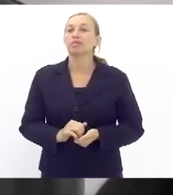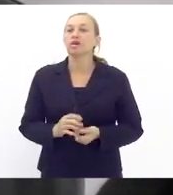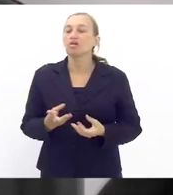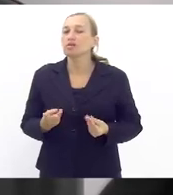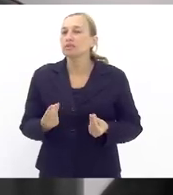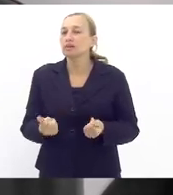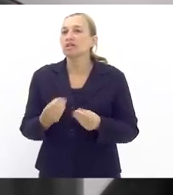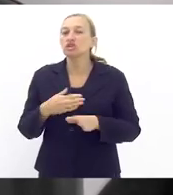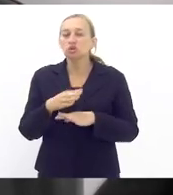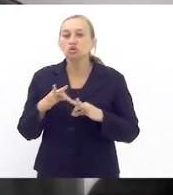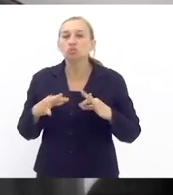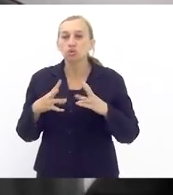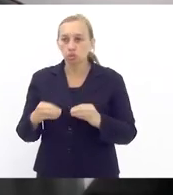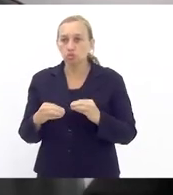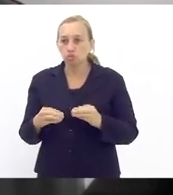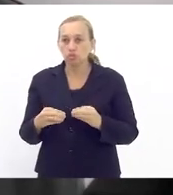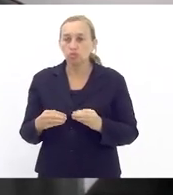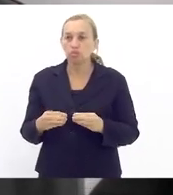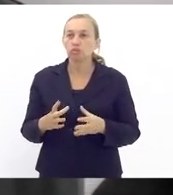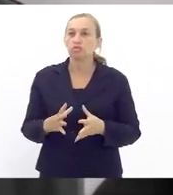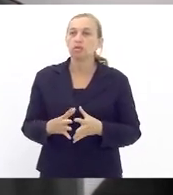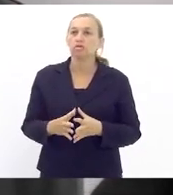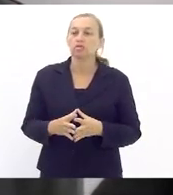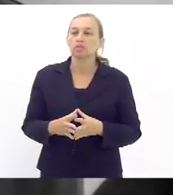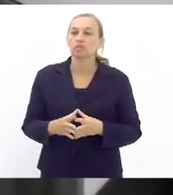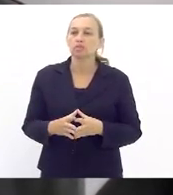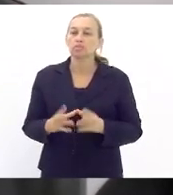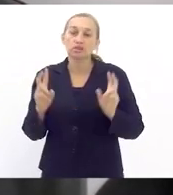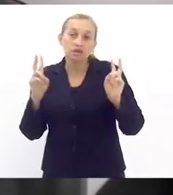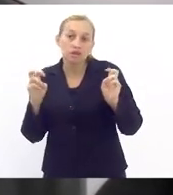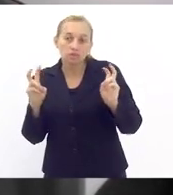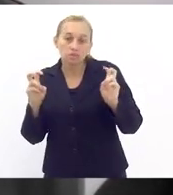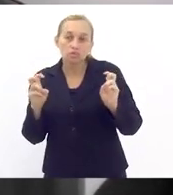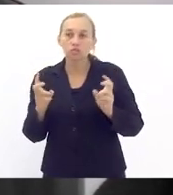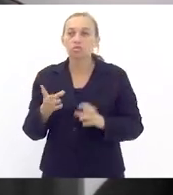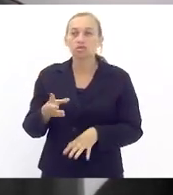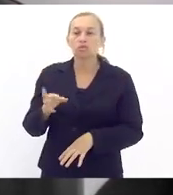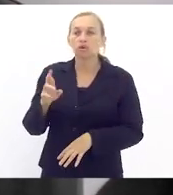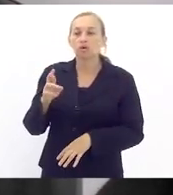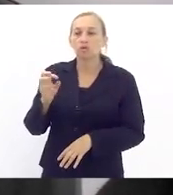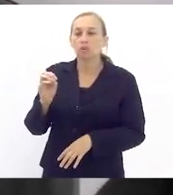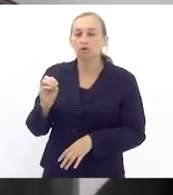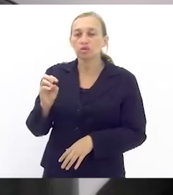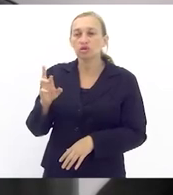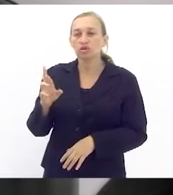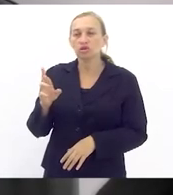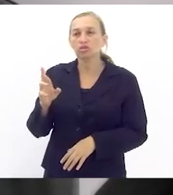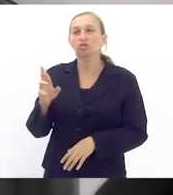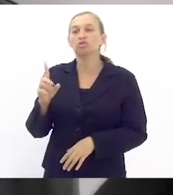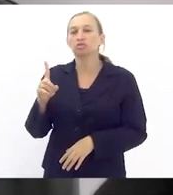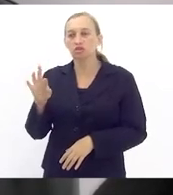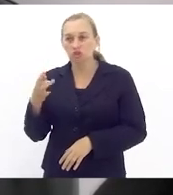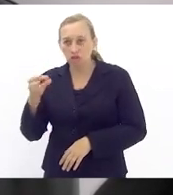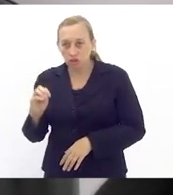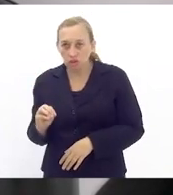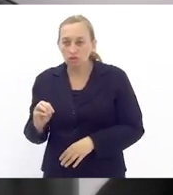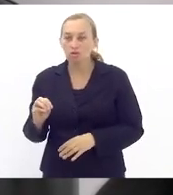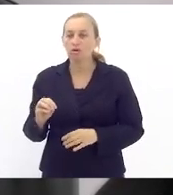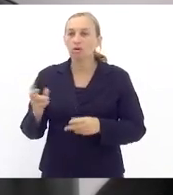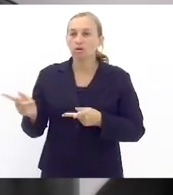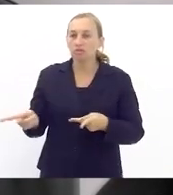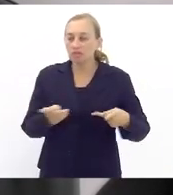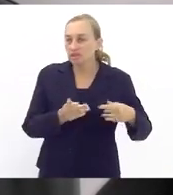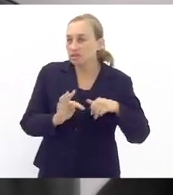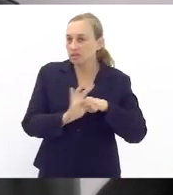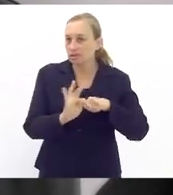de tudo desde quando eu me envolvi com essa questão Desde quando o Rodrigo me procurou com a visita técnica que emociona não tem